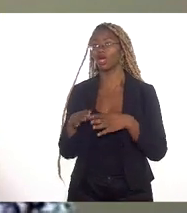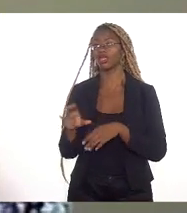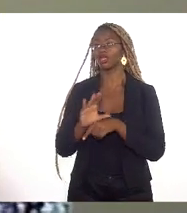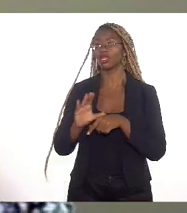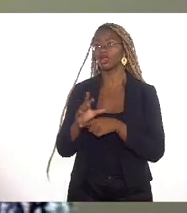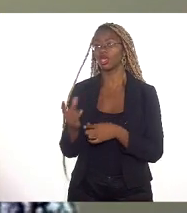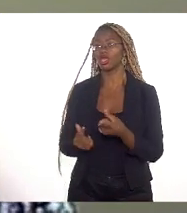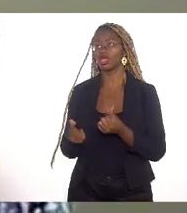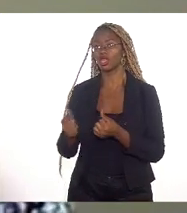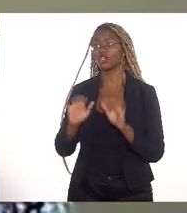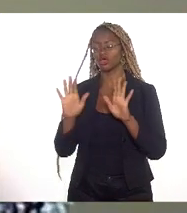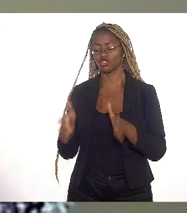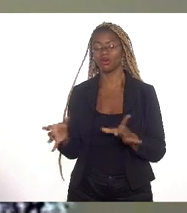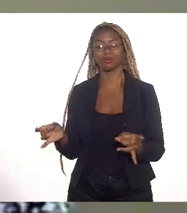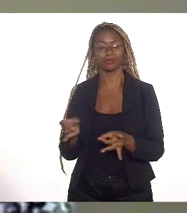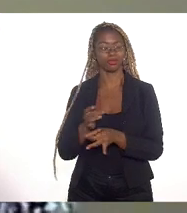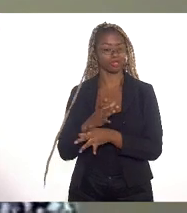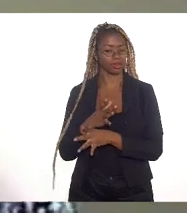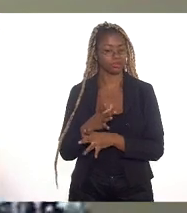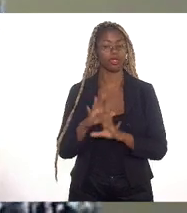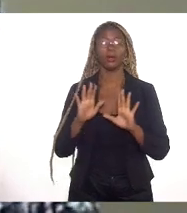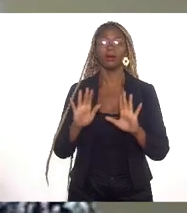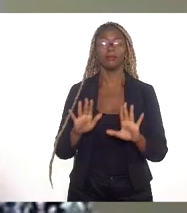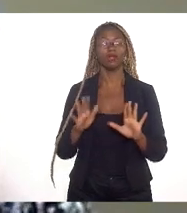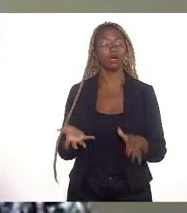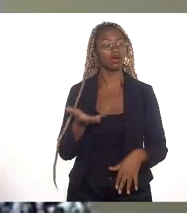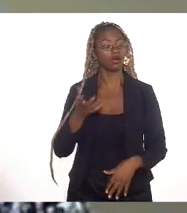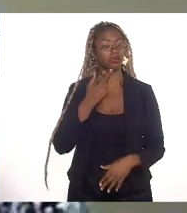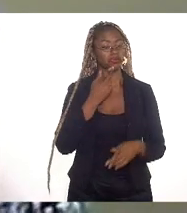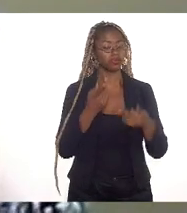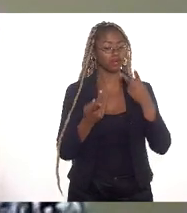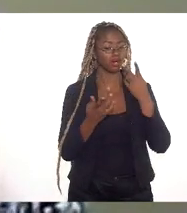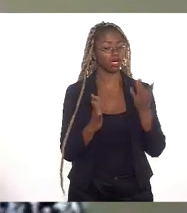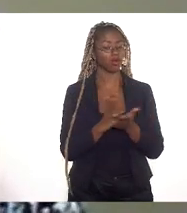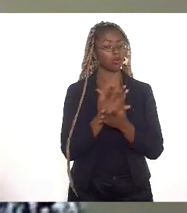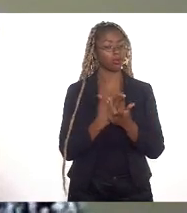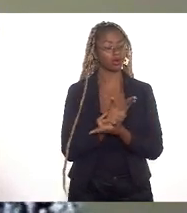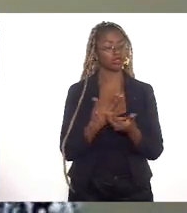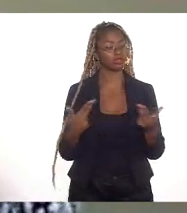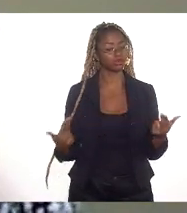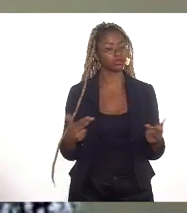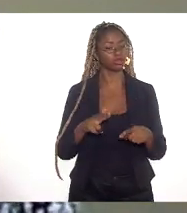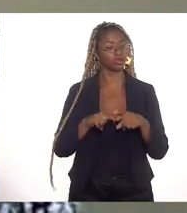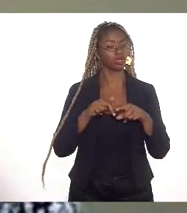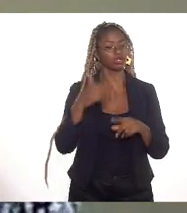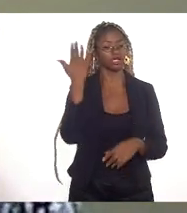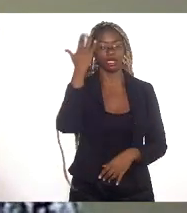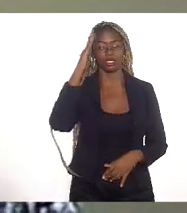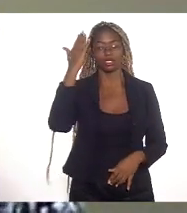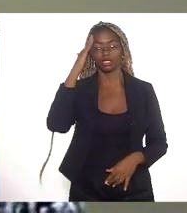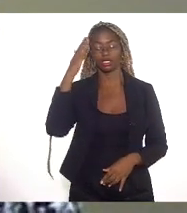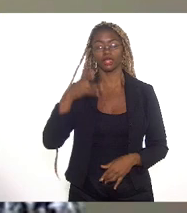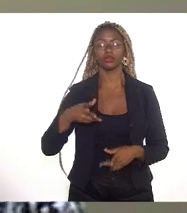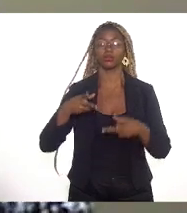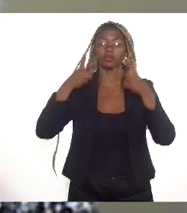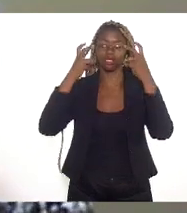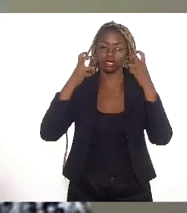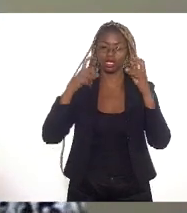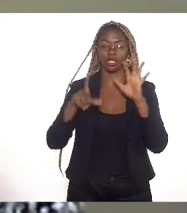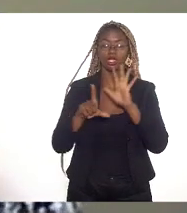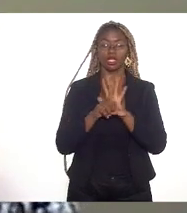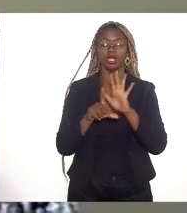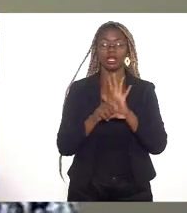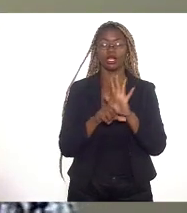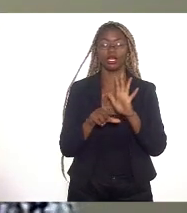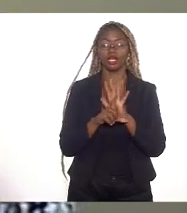muita maestria essa análise. Eu quero apenas abordar alguns aspectos, porque entendo que a Lei de